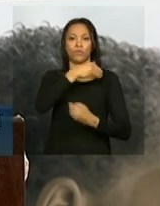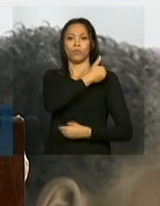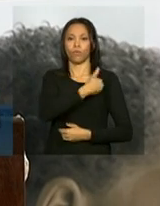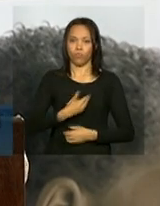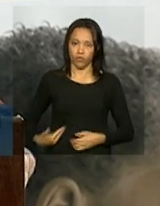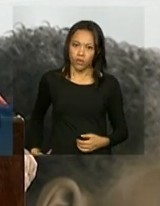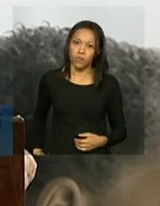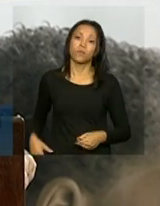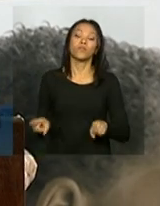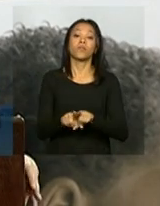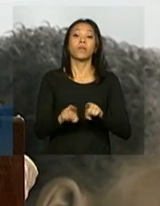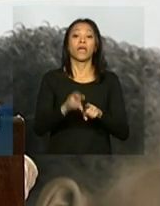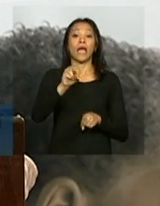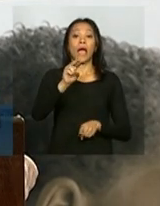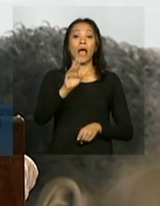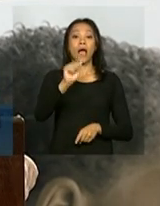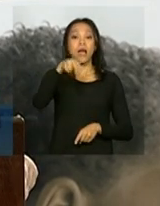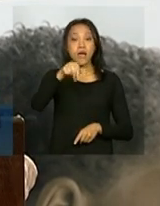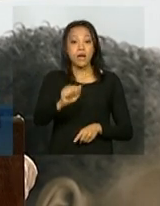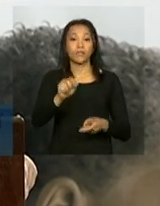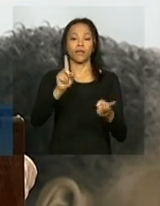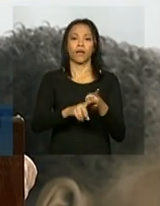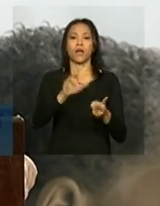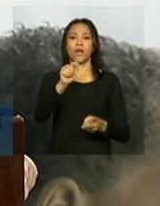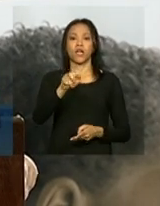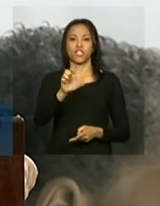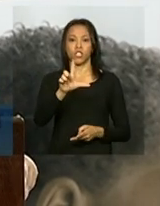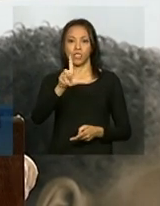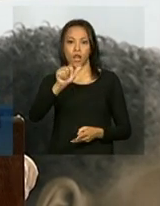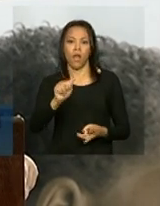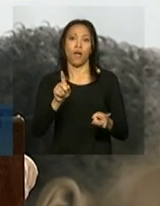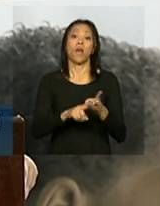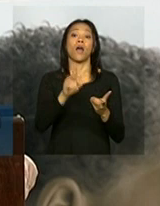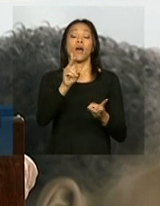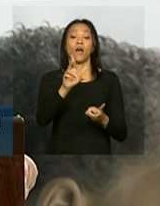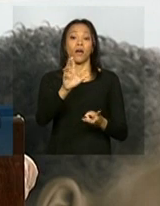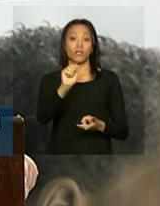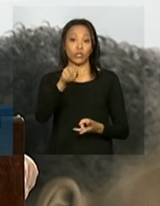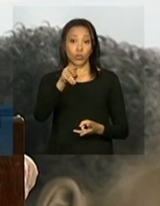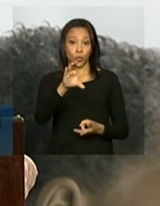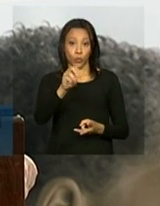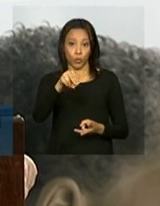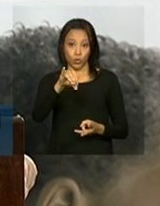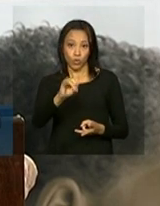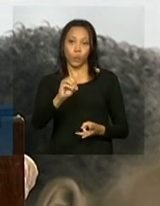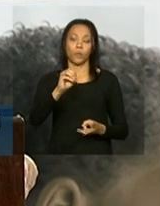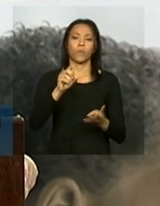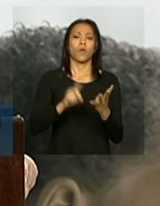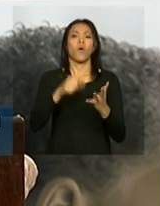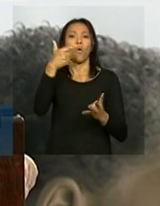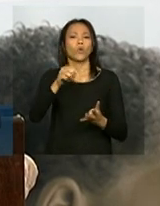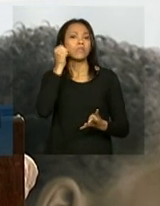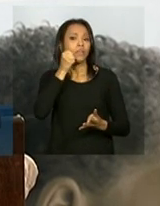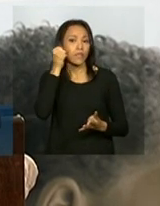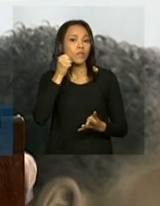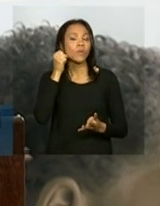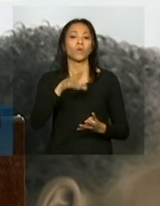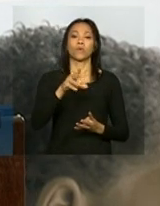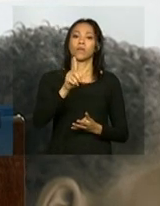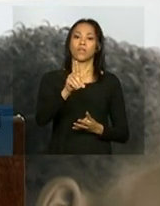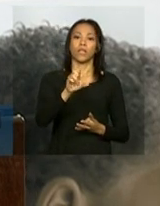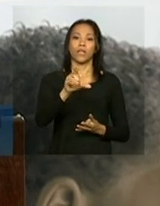Ana Rita, senadora Ângela Portela, senador Antônio Carlos Valadares, senador Benedito de